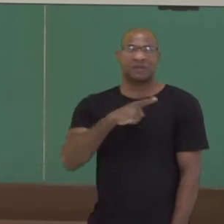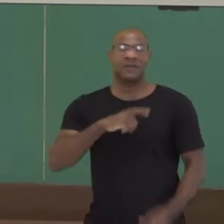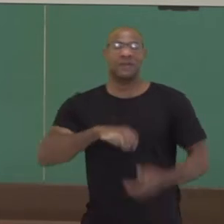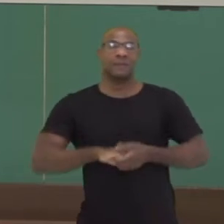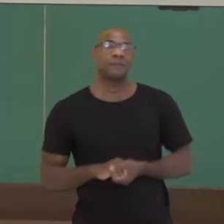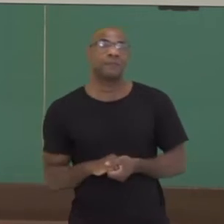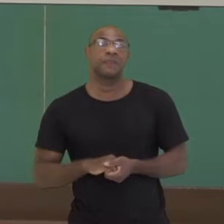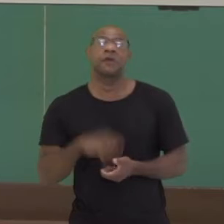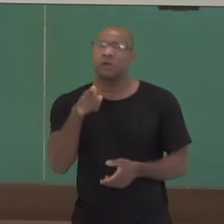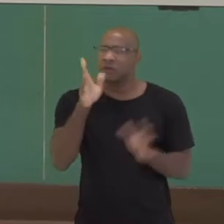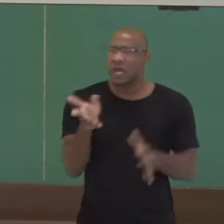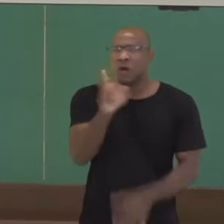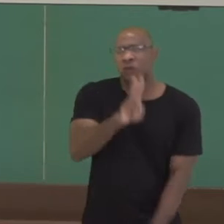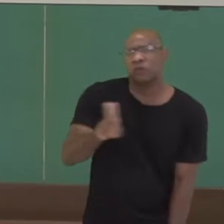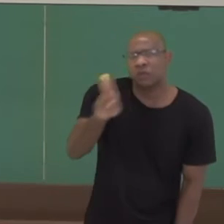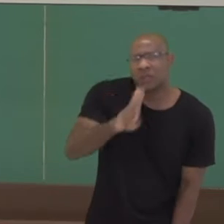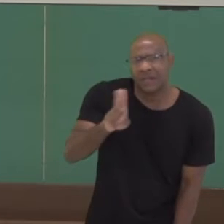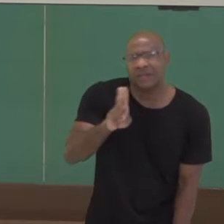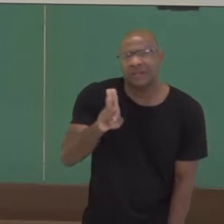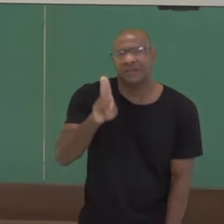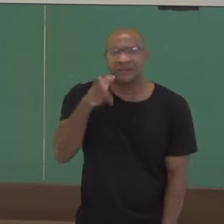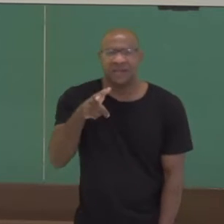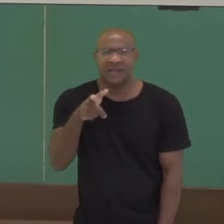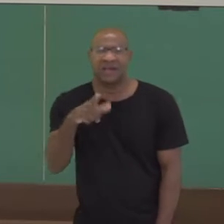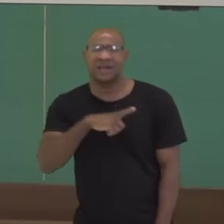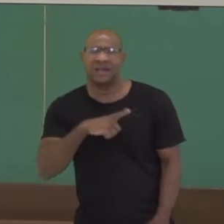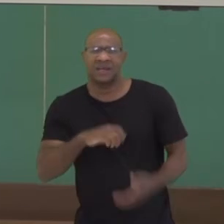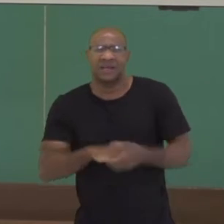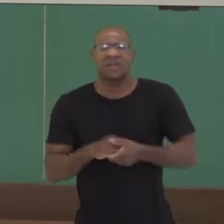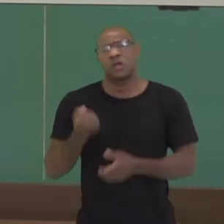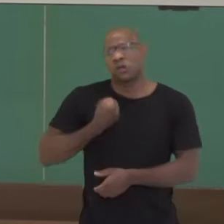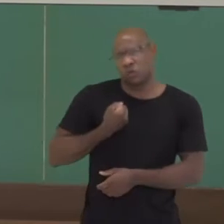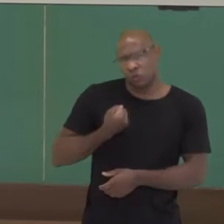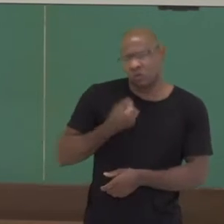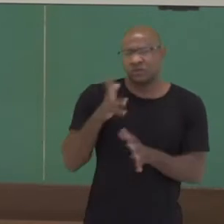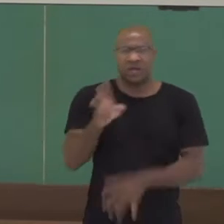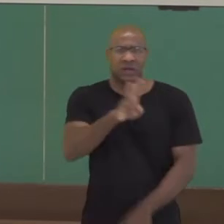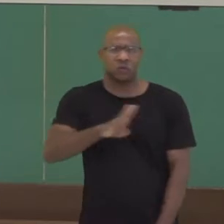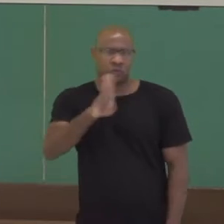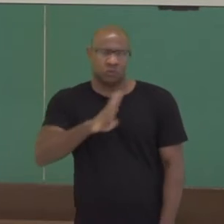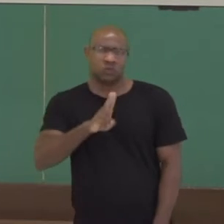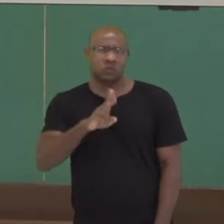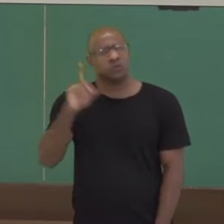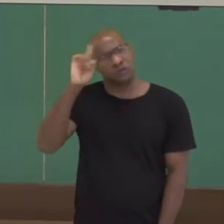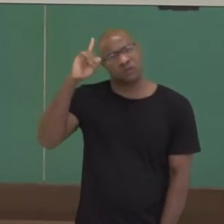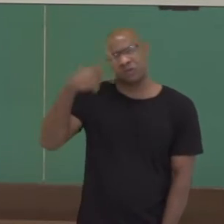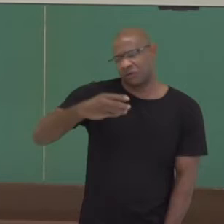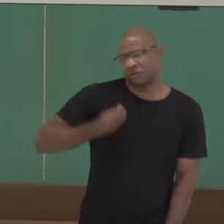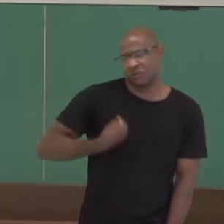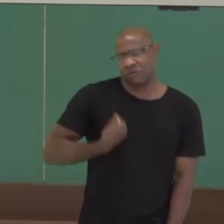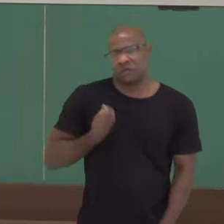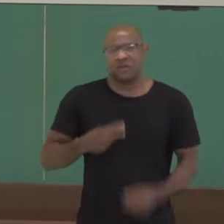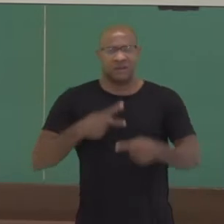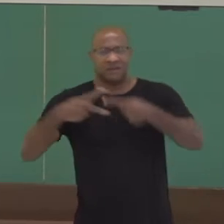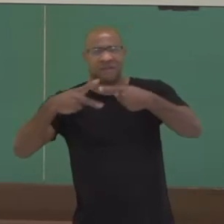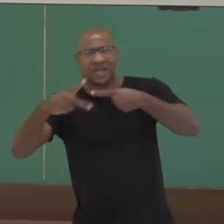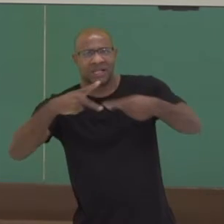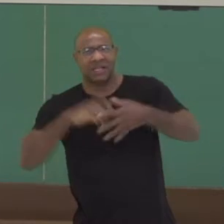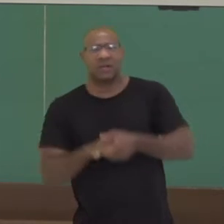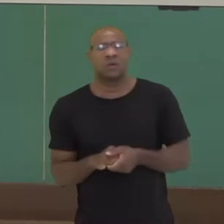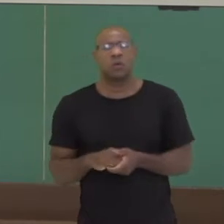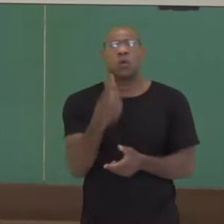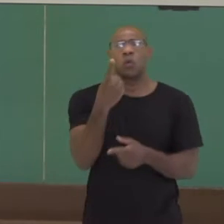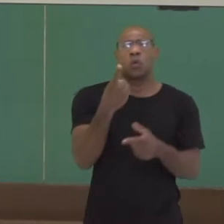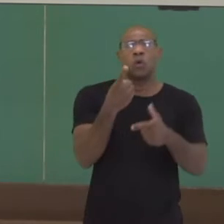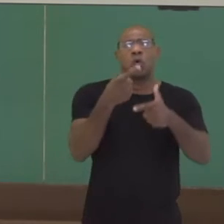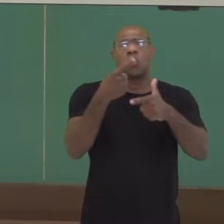Vocês já utilizaram esses tipos de número no dia a dia de vocês? Frações como, por exemplo, 1/4